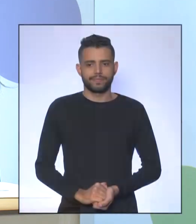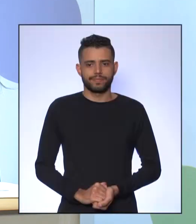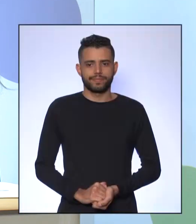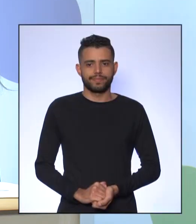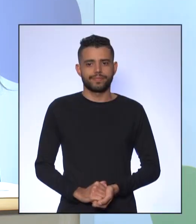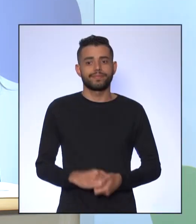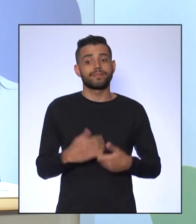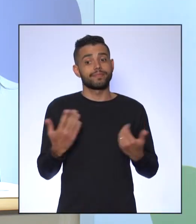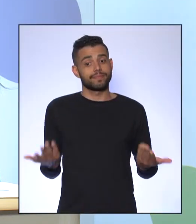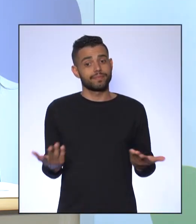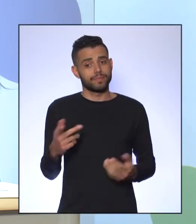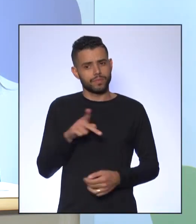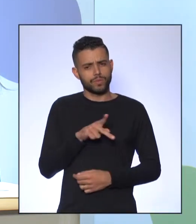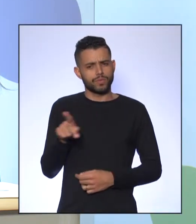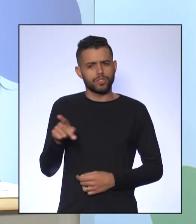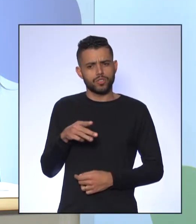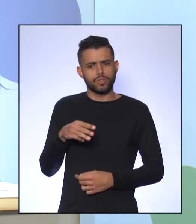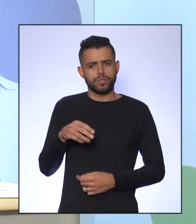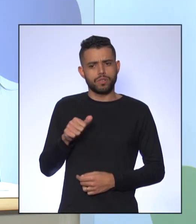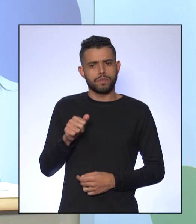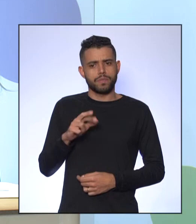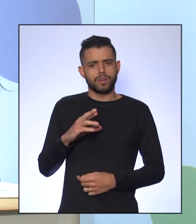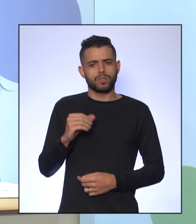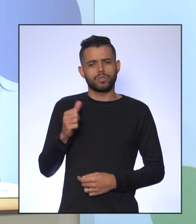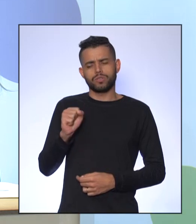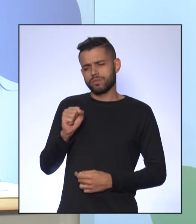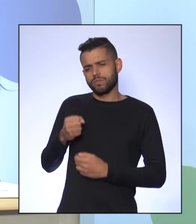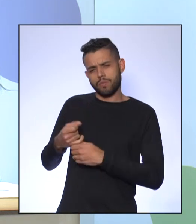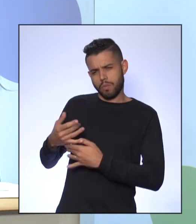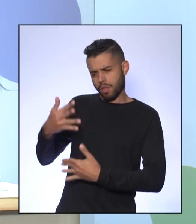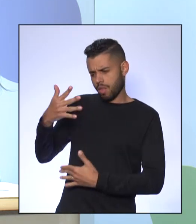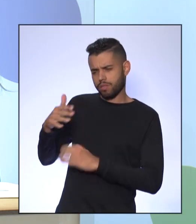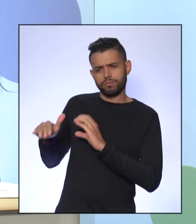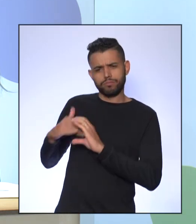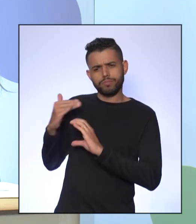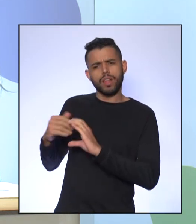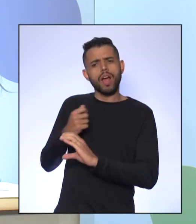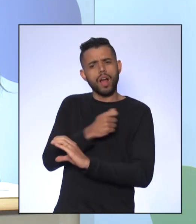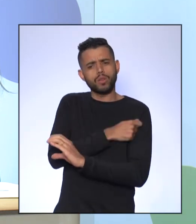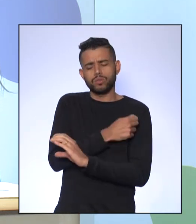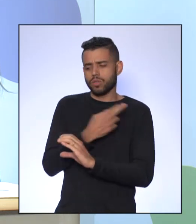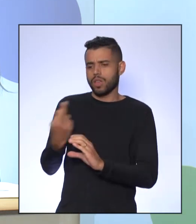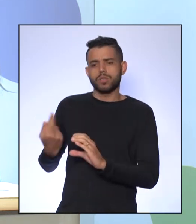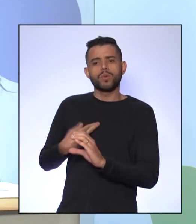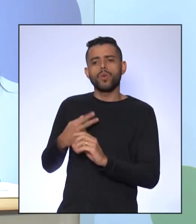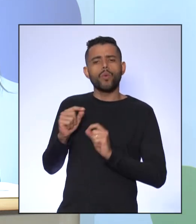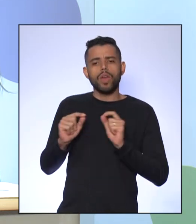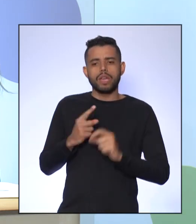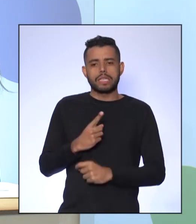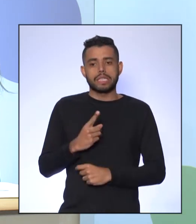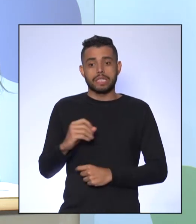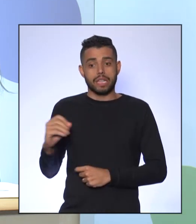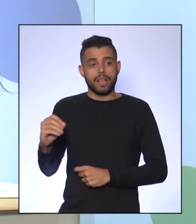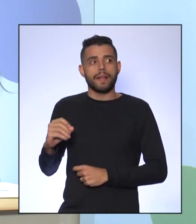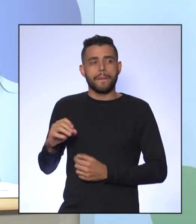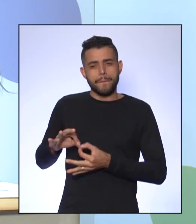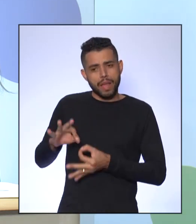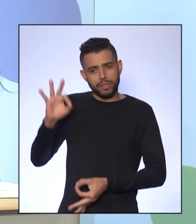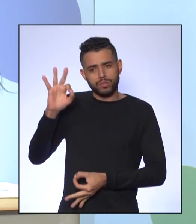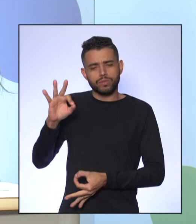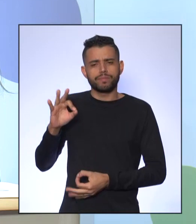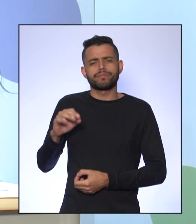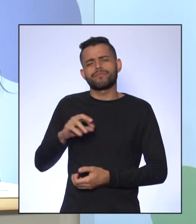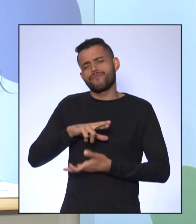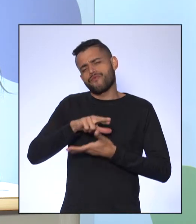Bom, professor Marcos, estou olhando aqui o chat, muitos alunos responderam 100 metros. O David, a